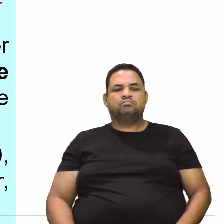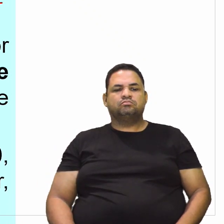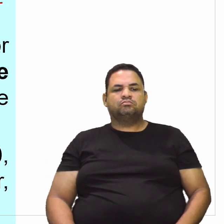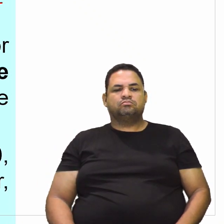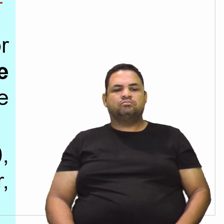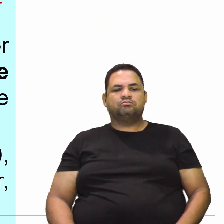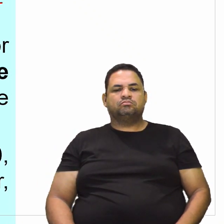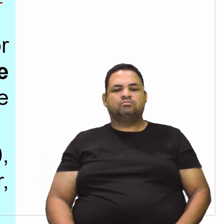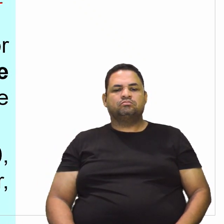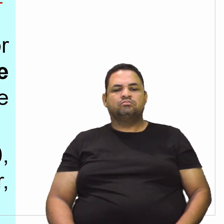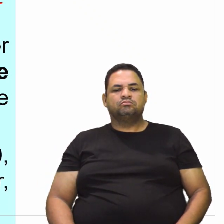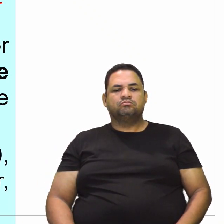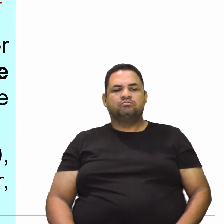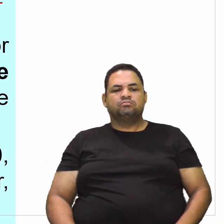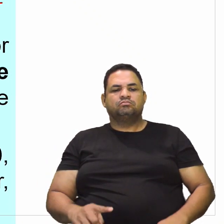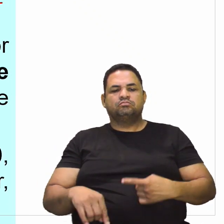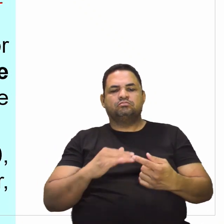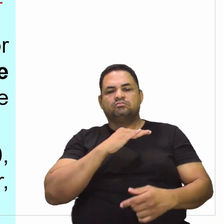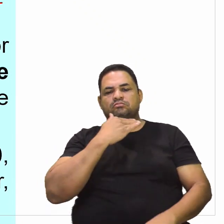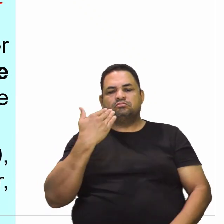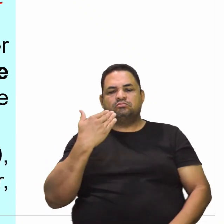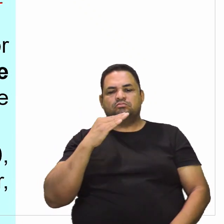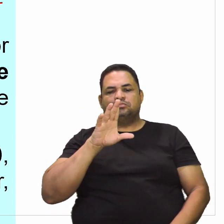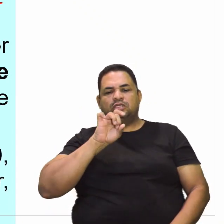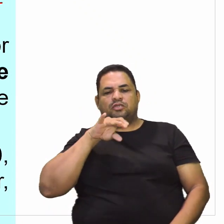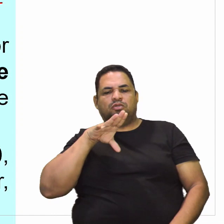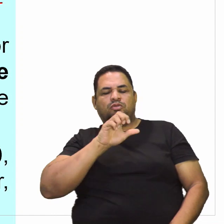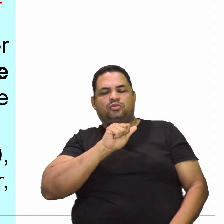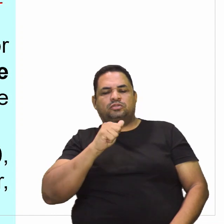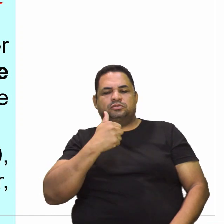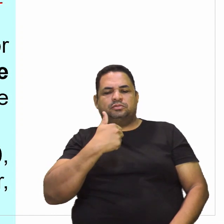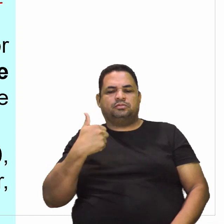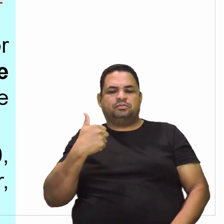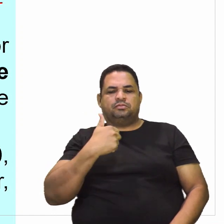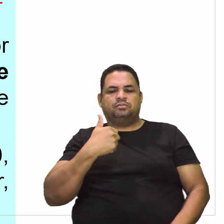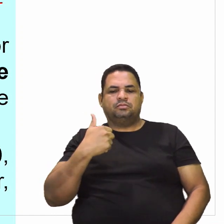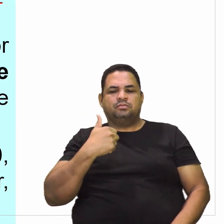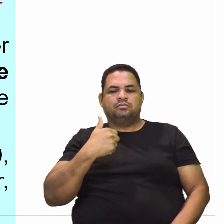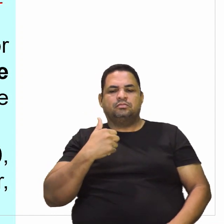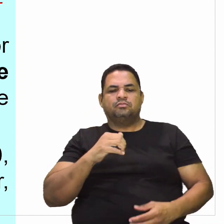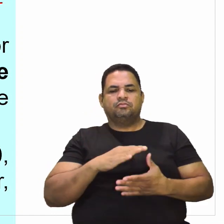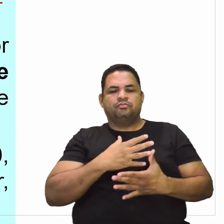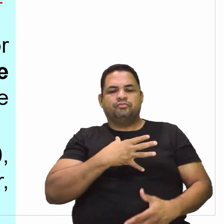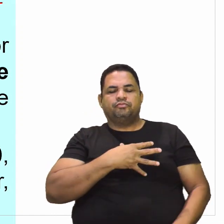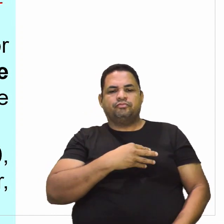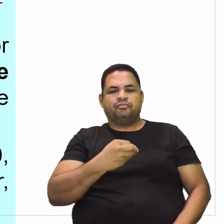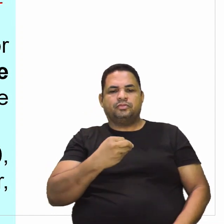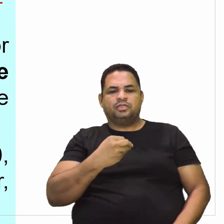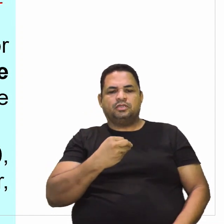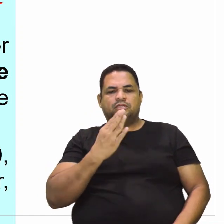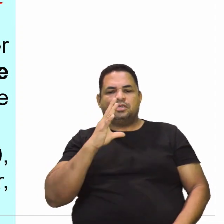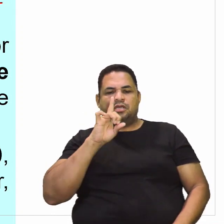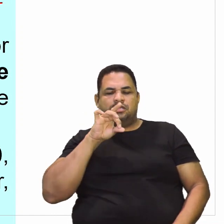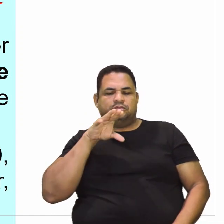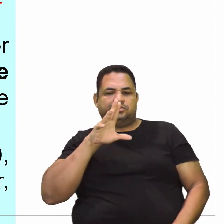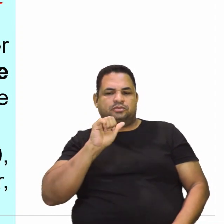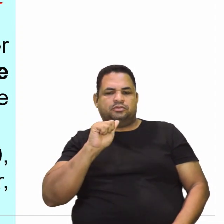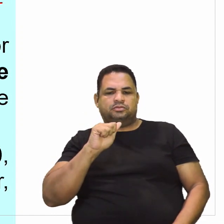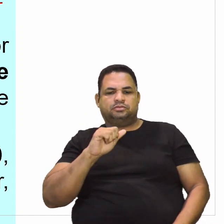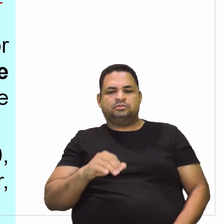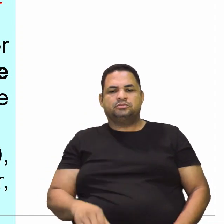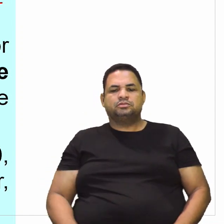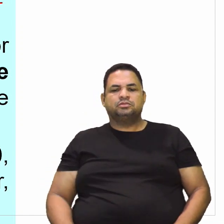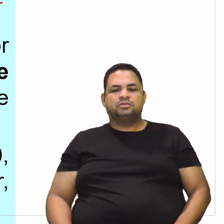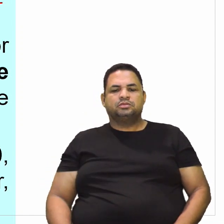na sequência, após a morte de Luís, filho de Carlos, após a morte